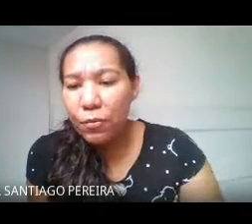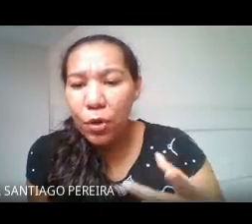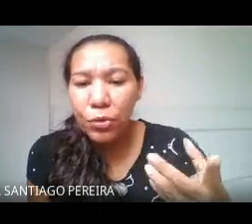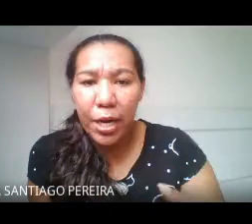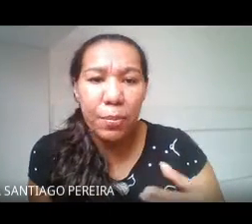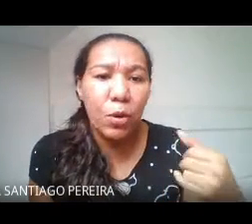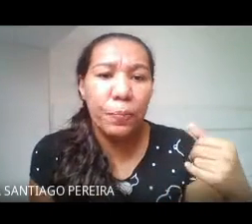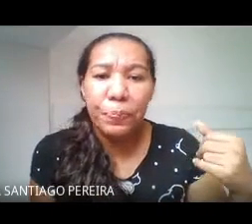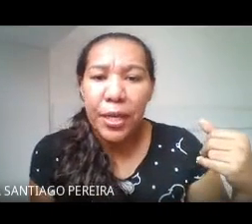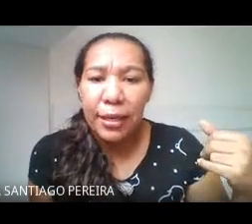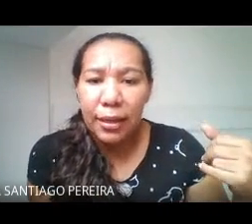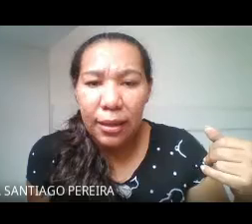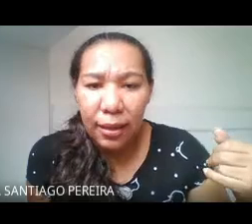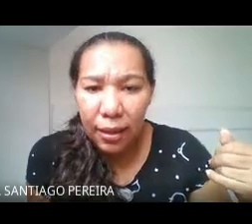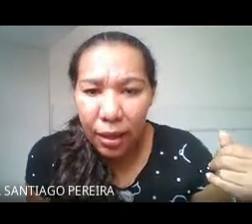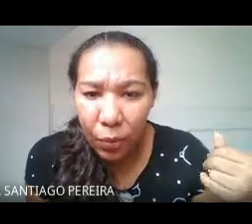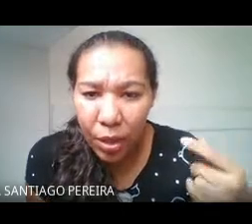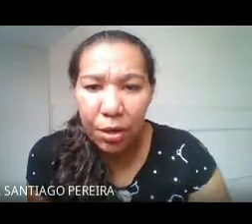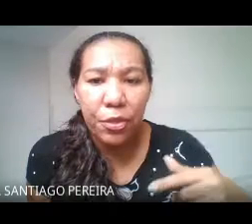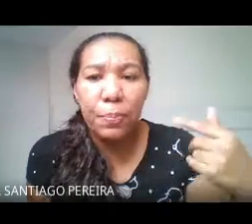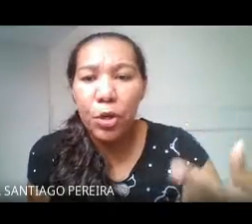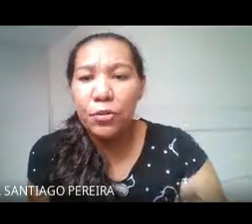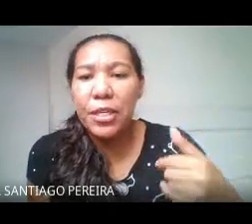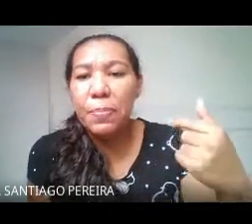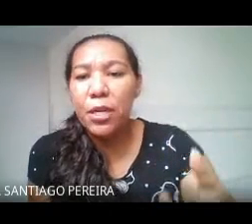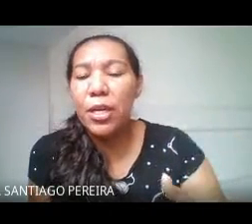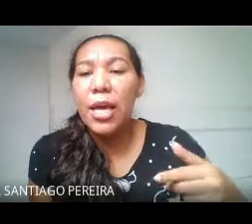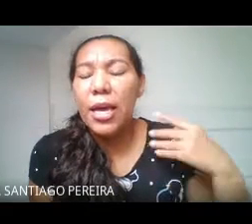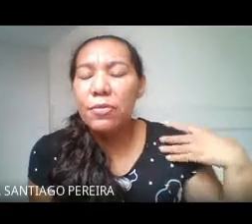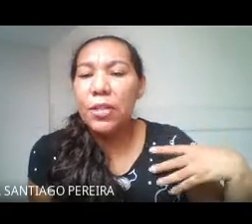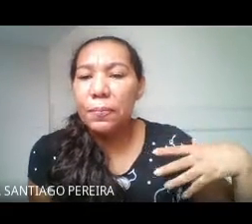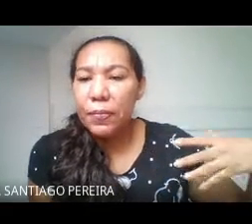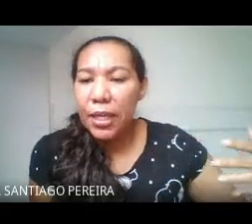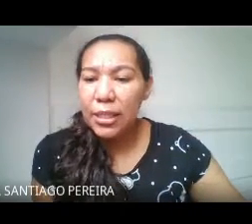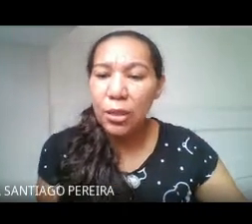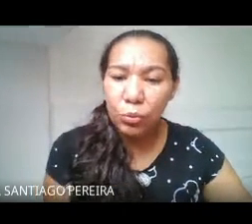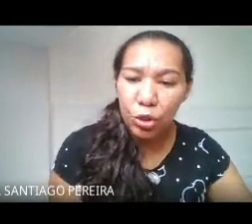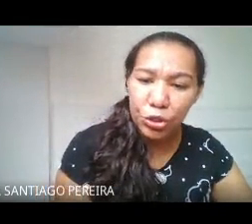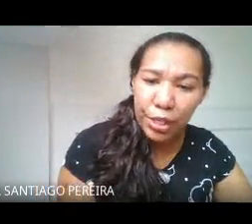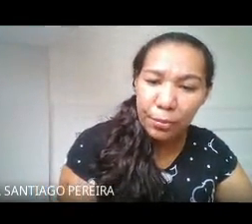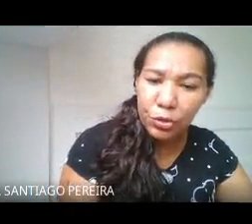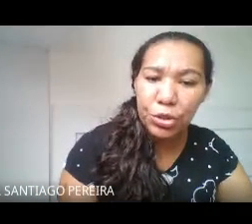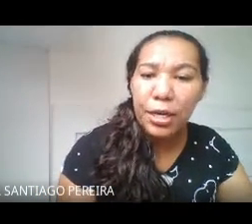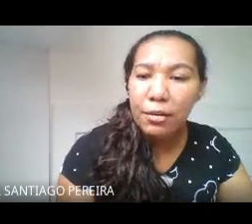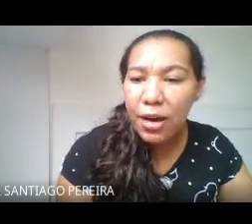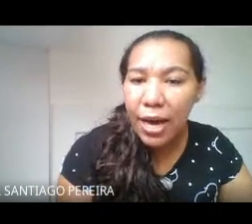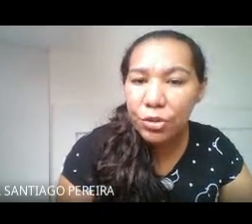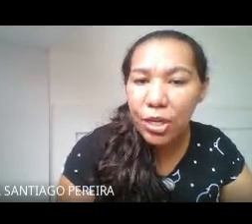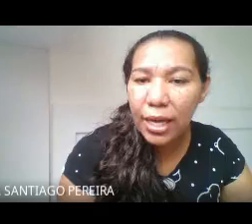cynical, beautiful, terrible, worth, poor, very beauty, enfim. Então, nós